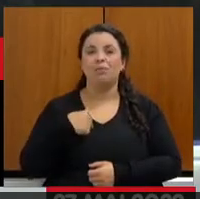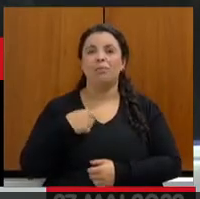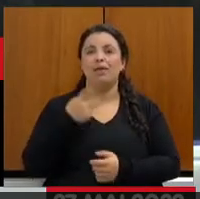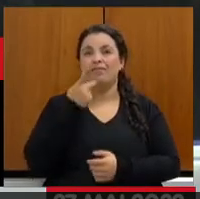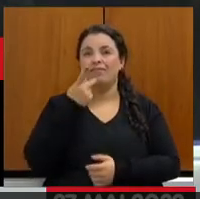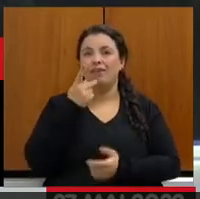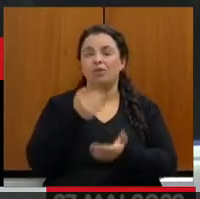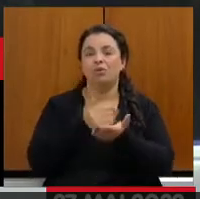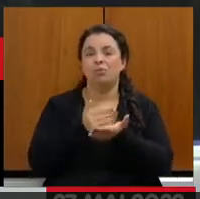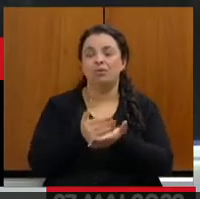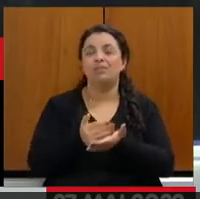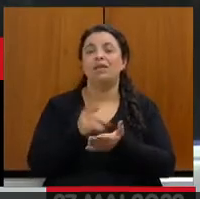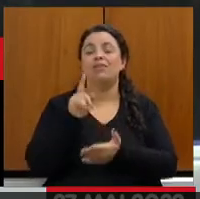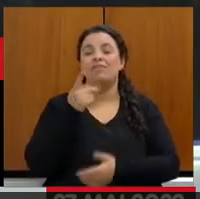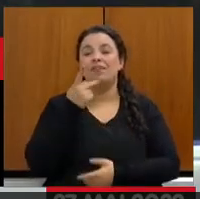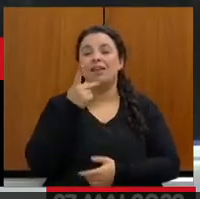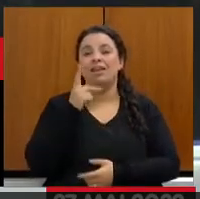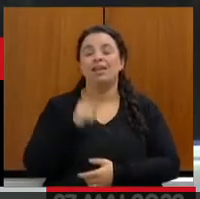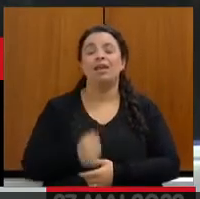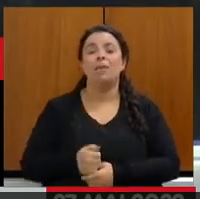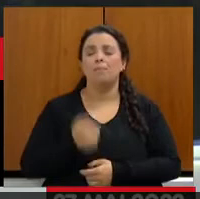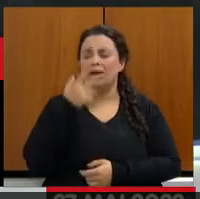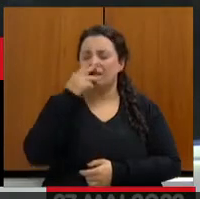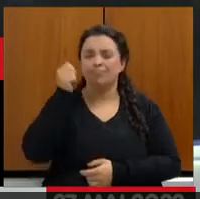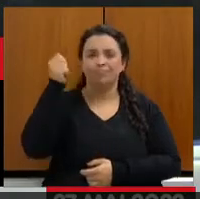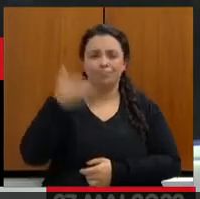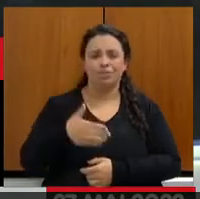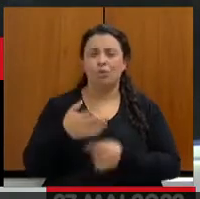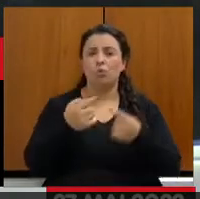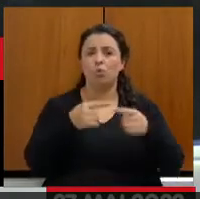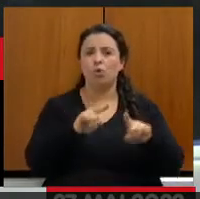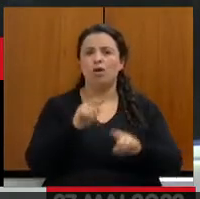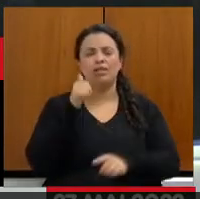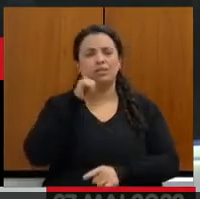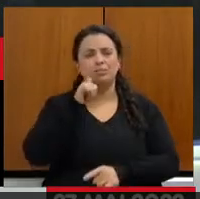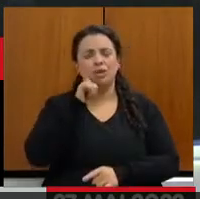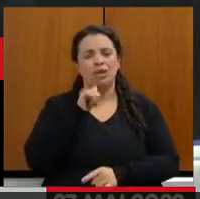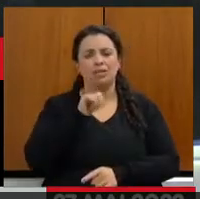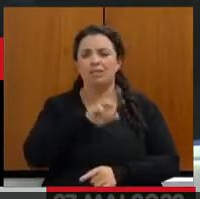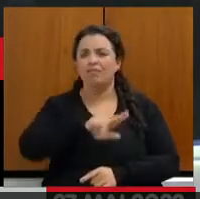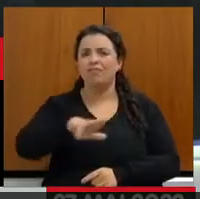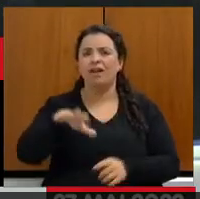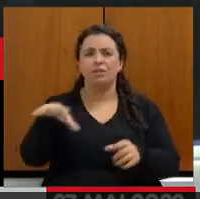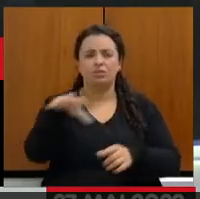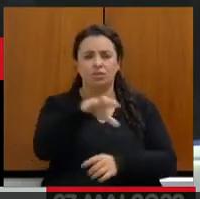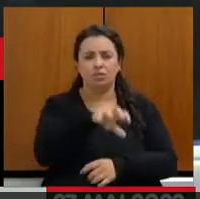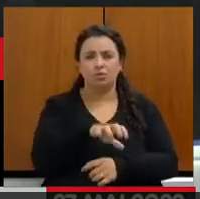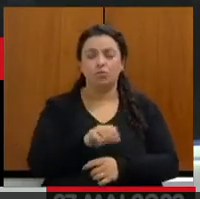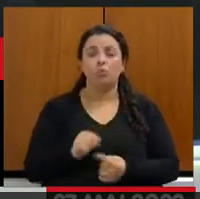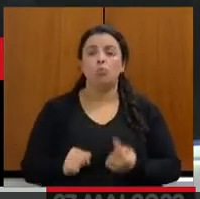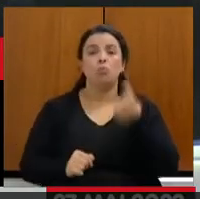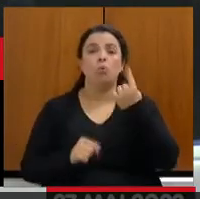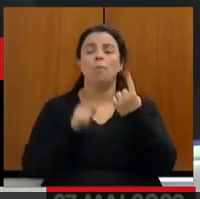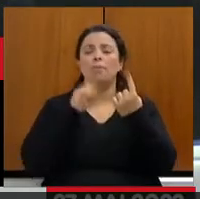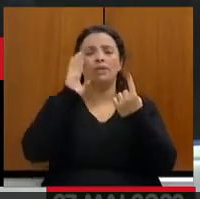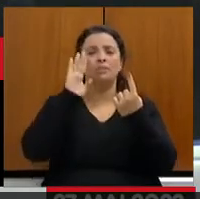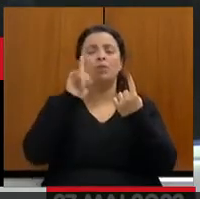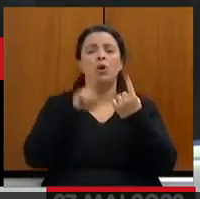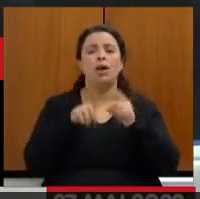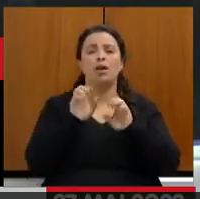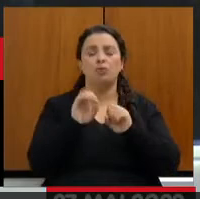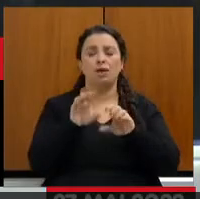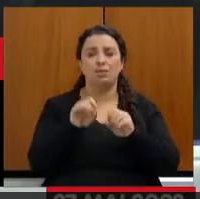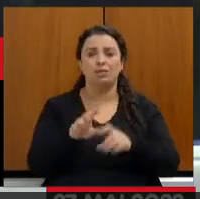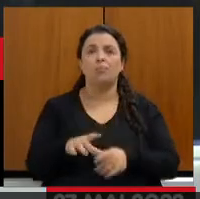desvalorização contra as mulheres em diversos setores um deles é a educação o mesmo